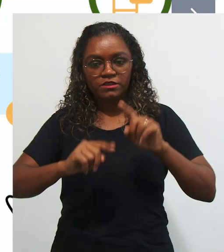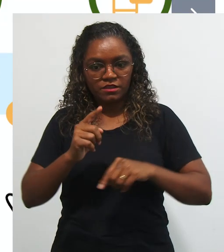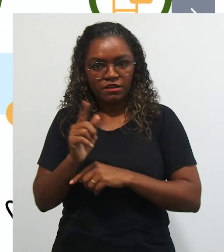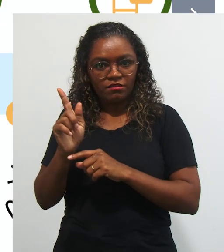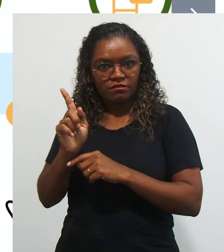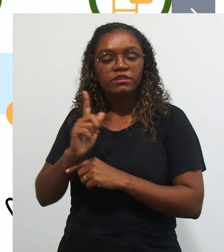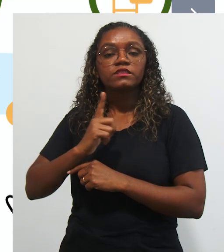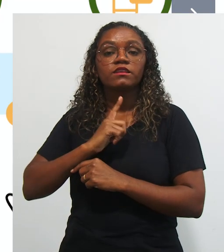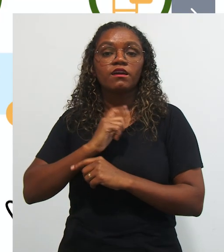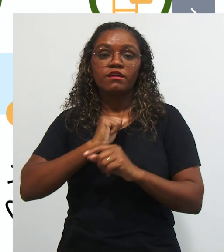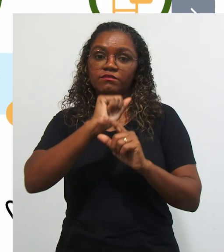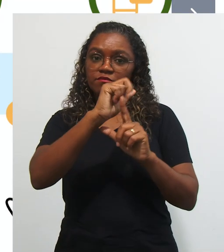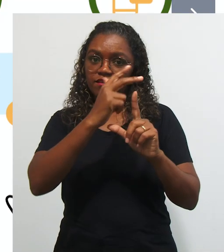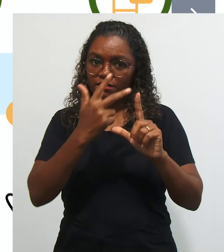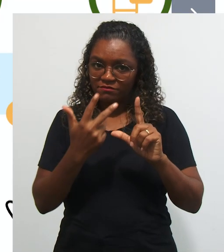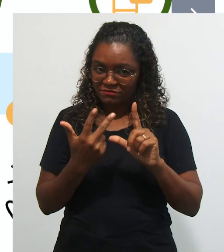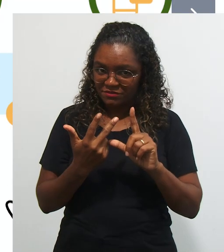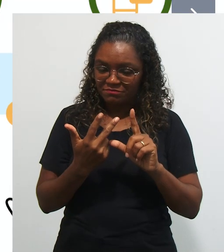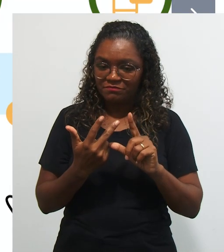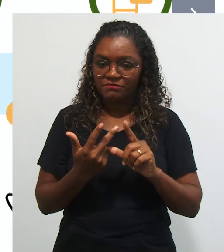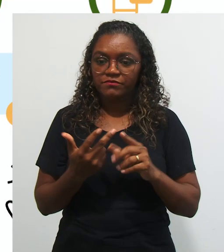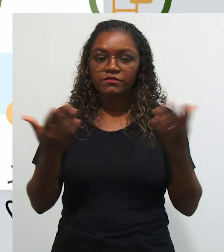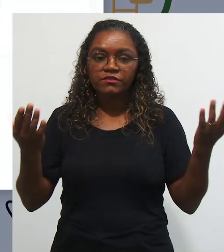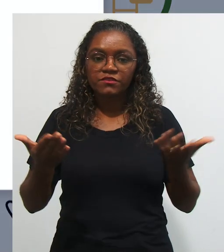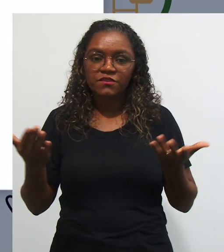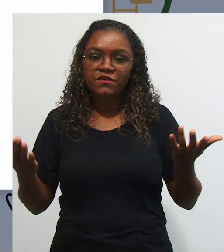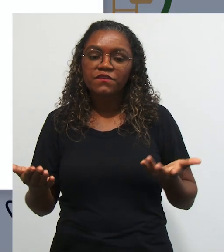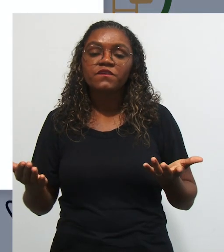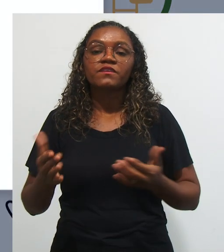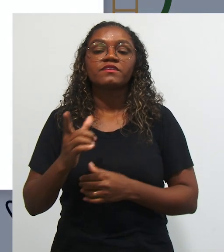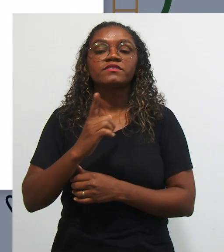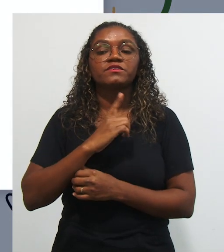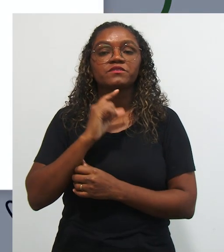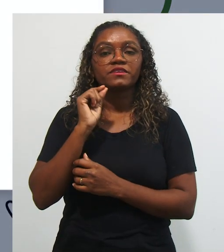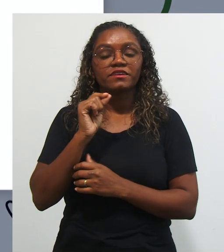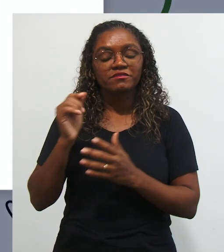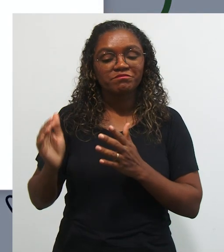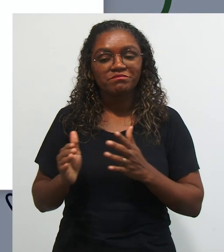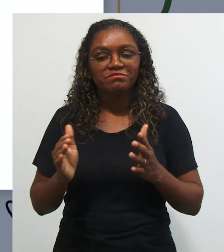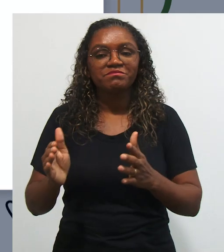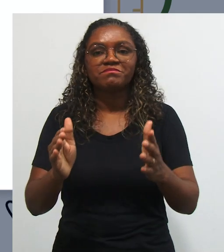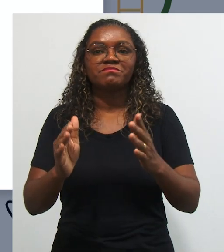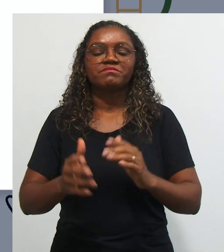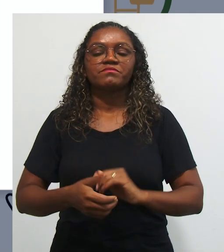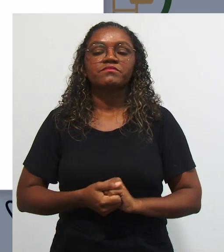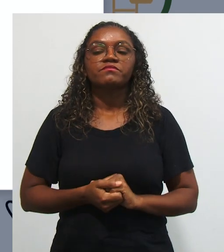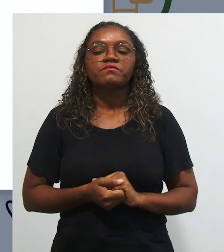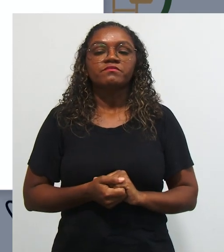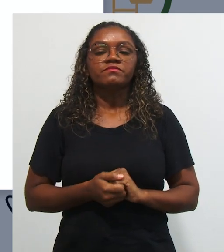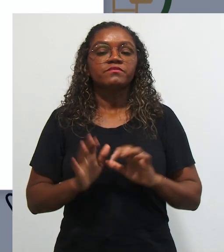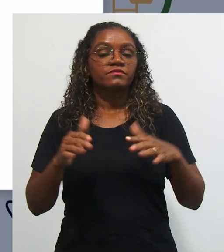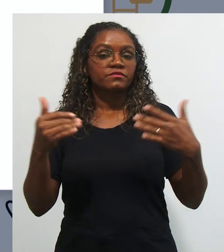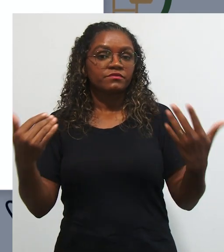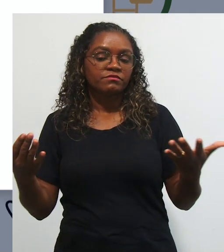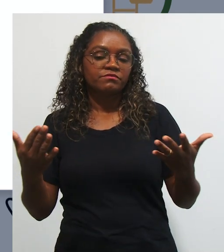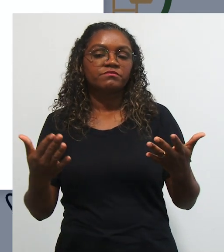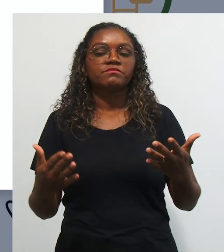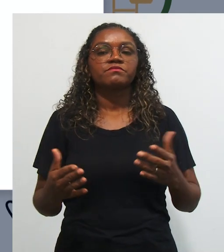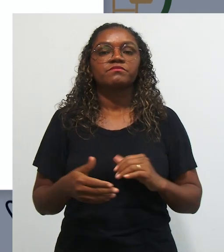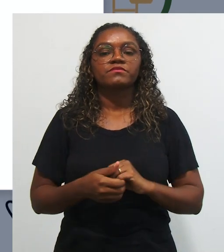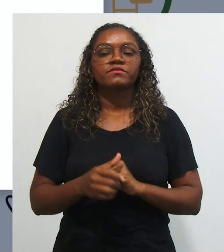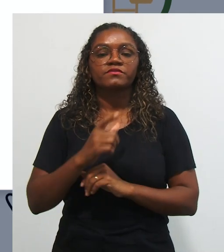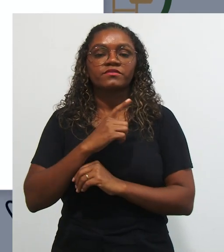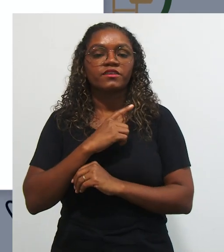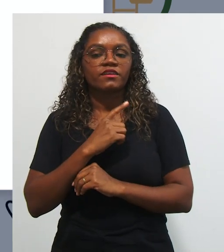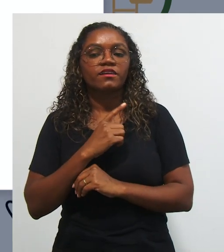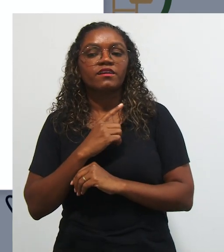ambiente e a gente começa com a jornada. Sim, a nossa jornada. A nossa jornada tem,